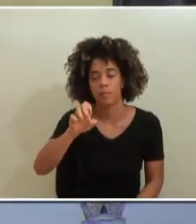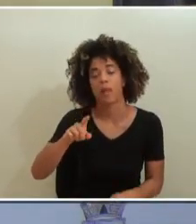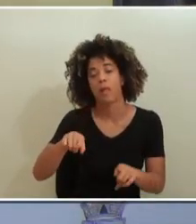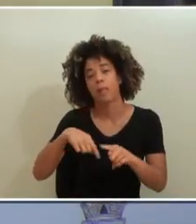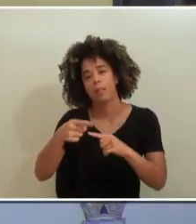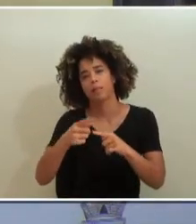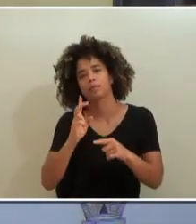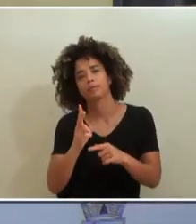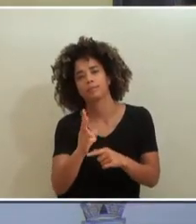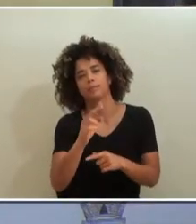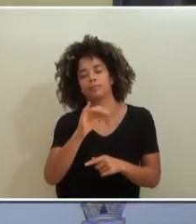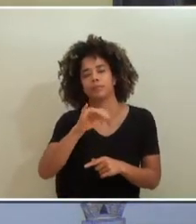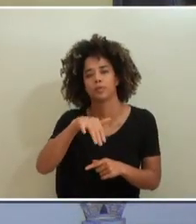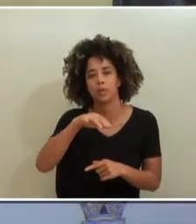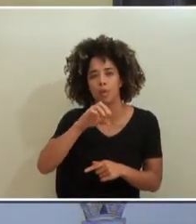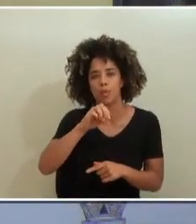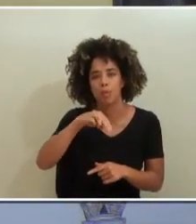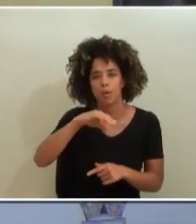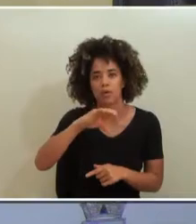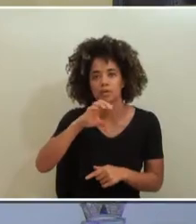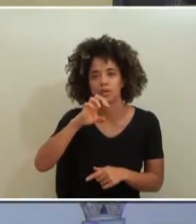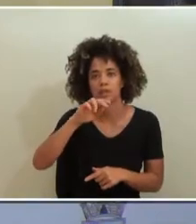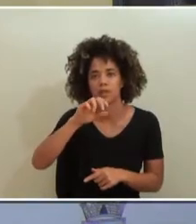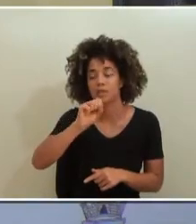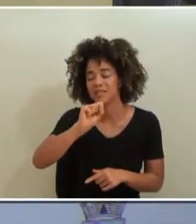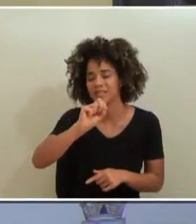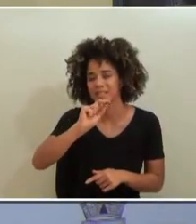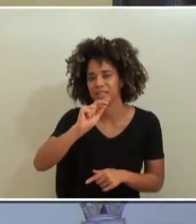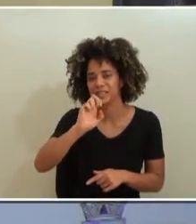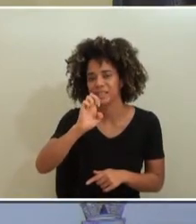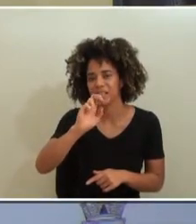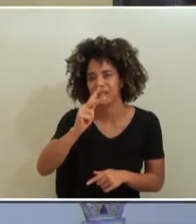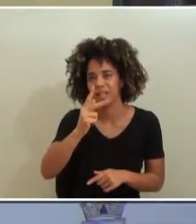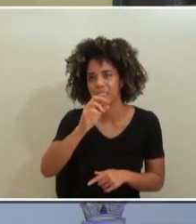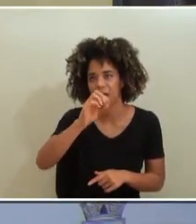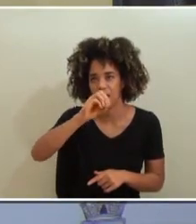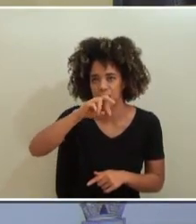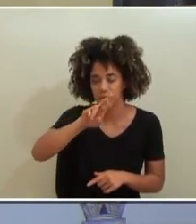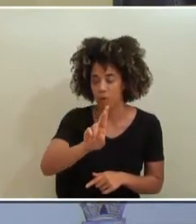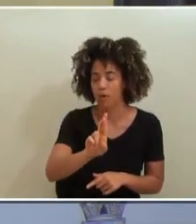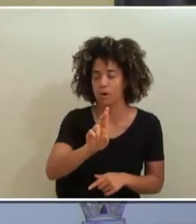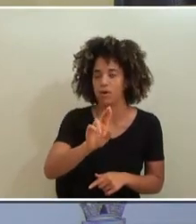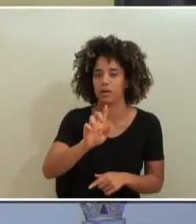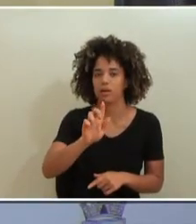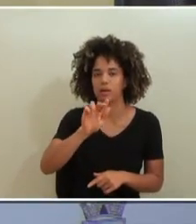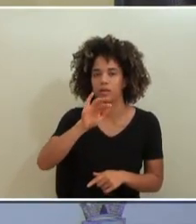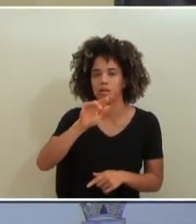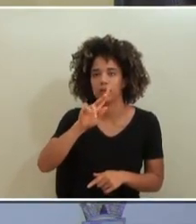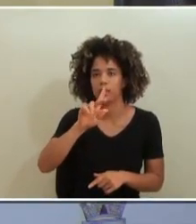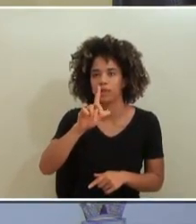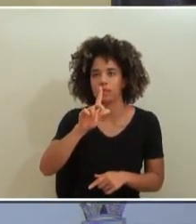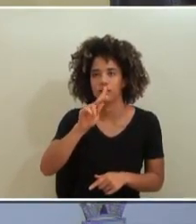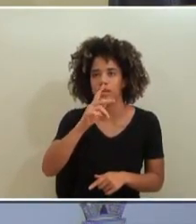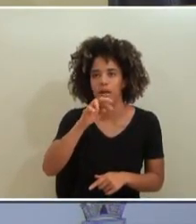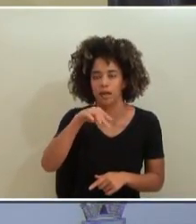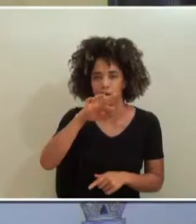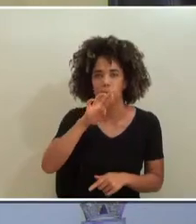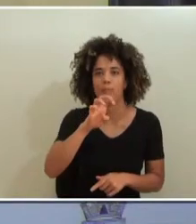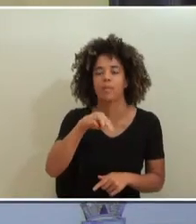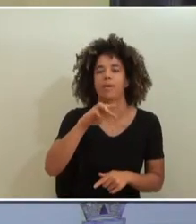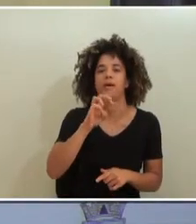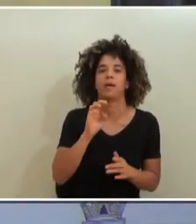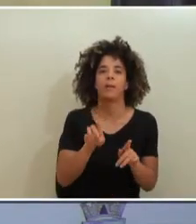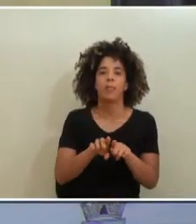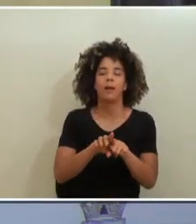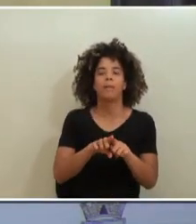infância repleta de aventuras na Vila Paraguaia. Entre as saudosas brincadeiras de rua, como Betis, a